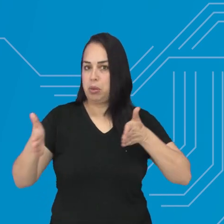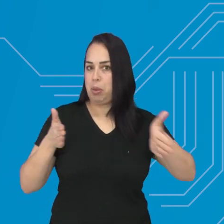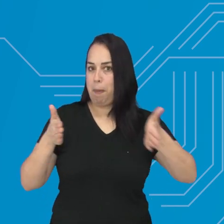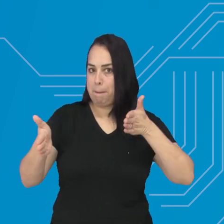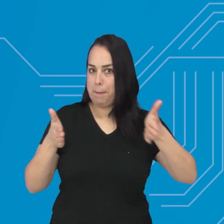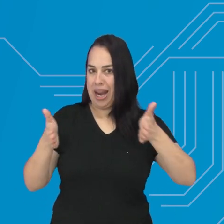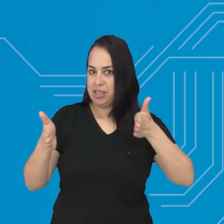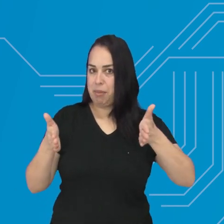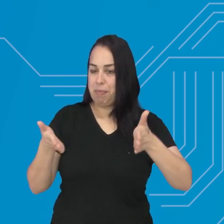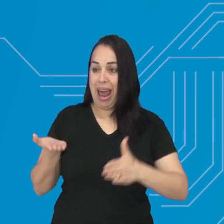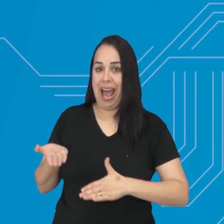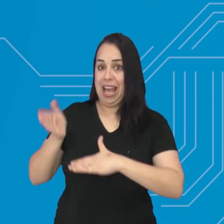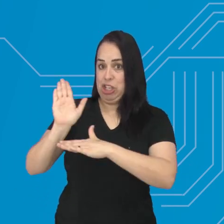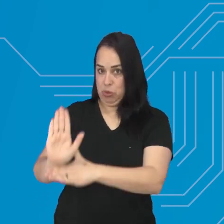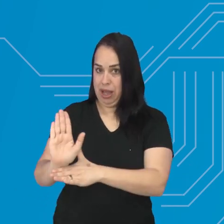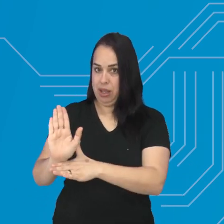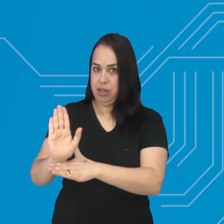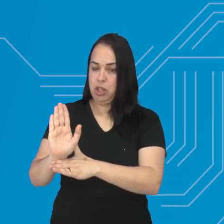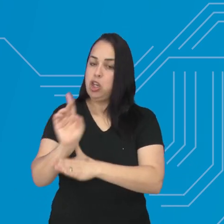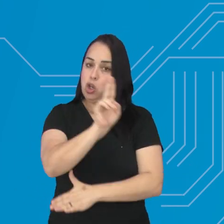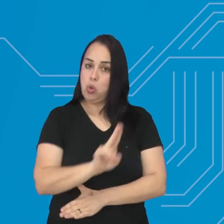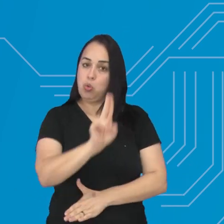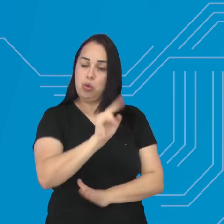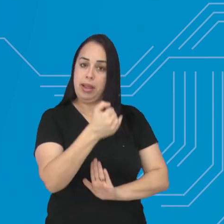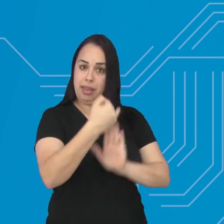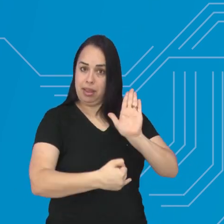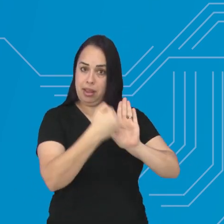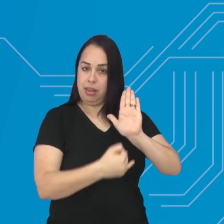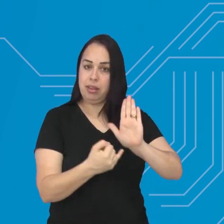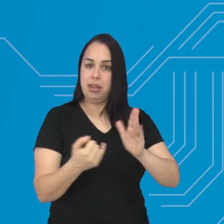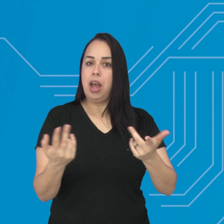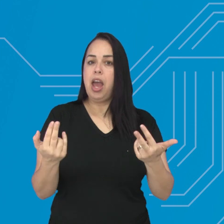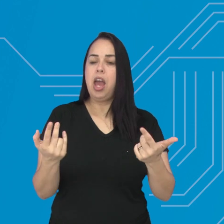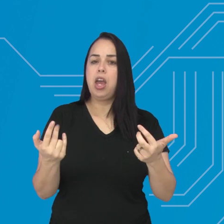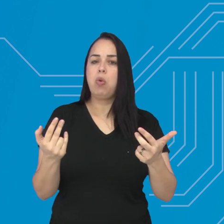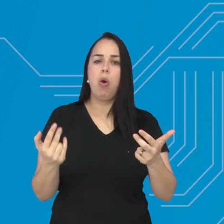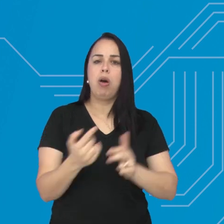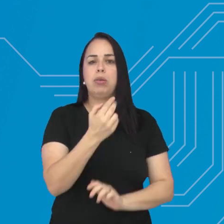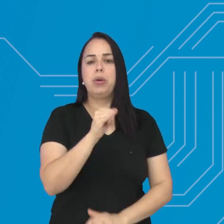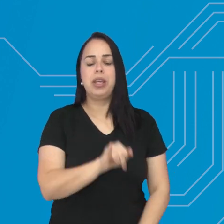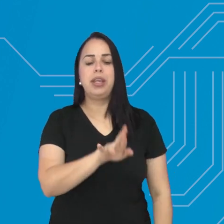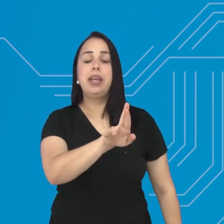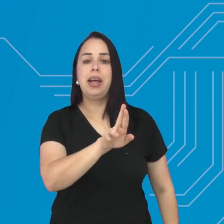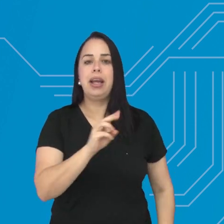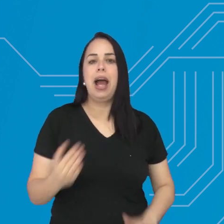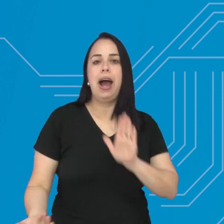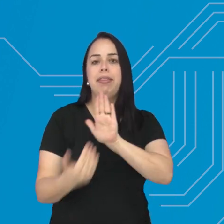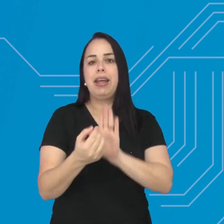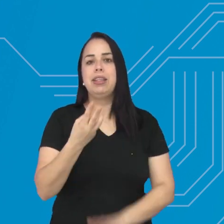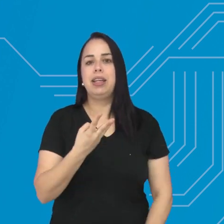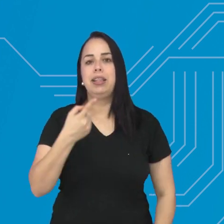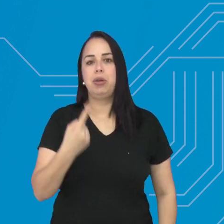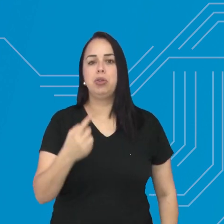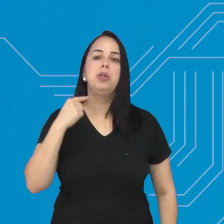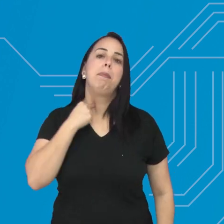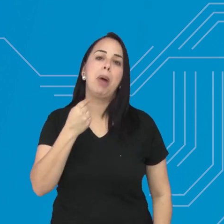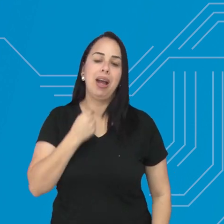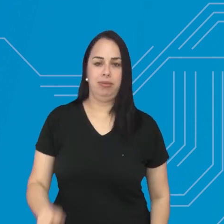prazo para ajudar uma entidade a partir do imposto solidário é o mesmo da declaração de imposto de renda, ou seja, 31 de